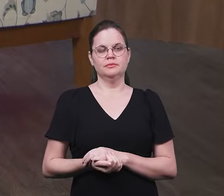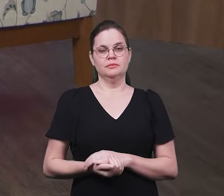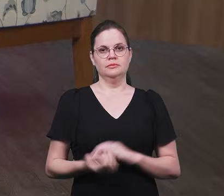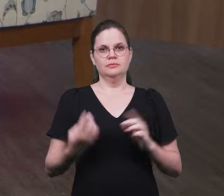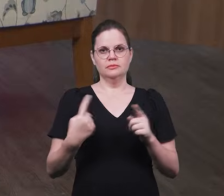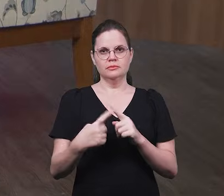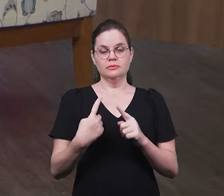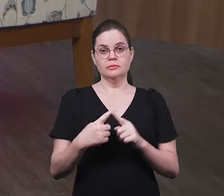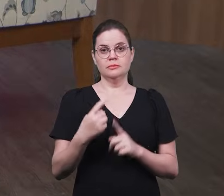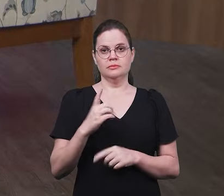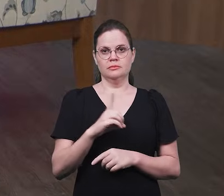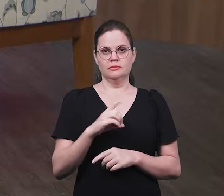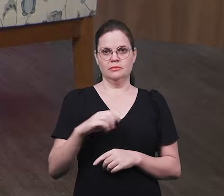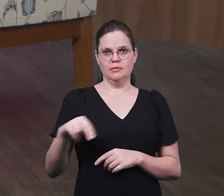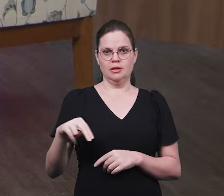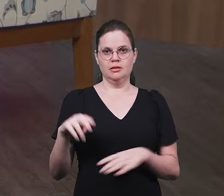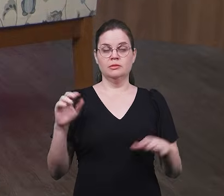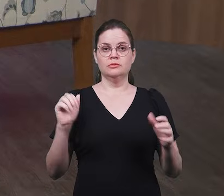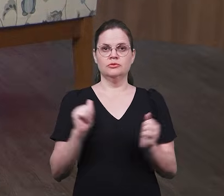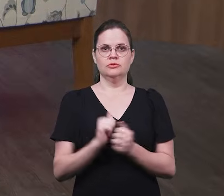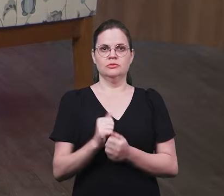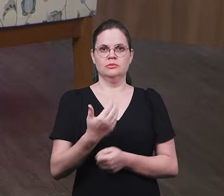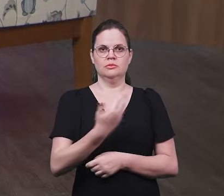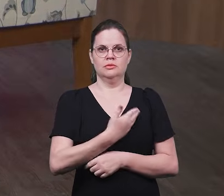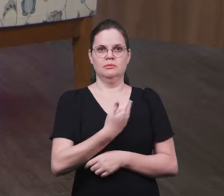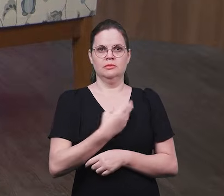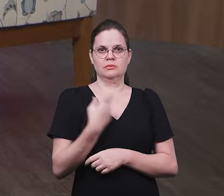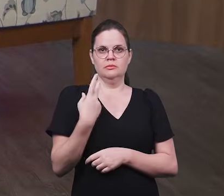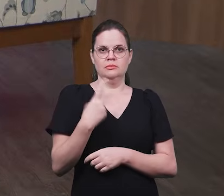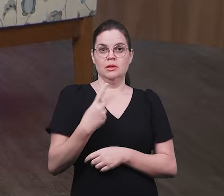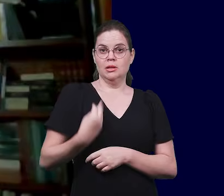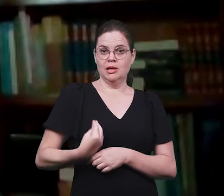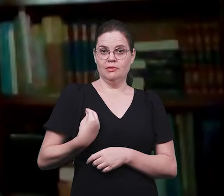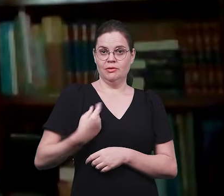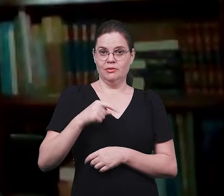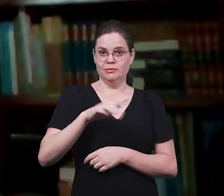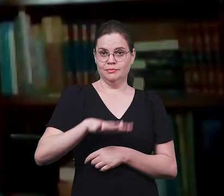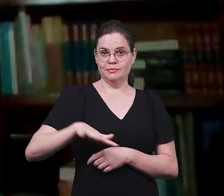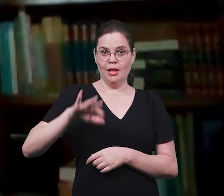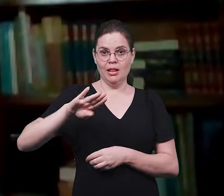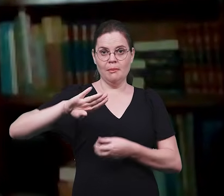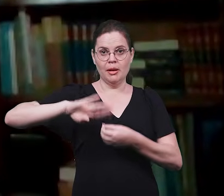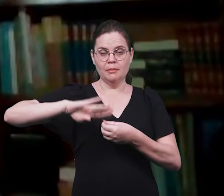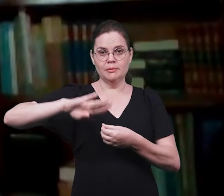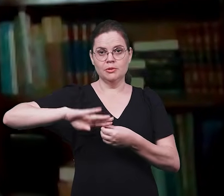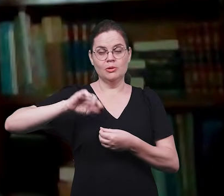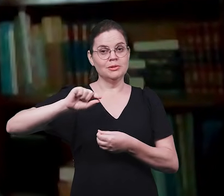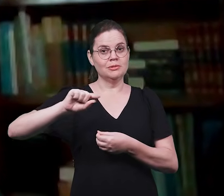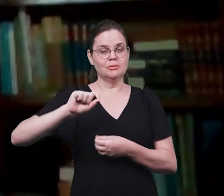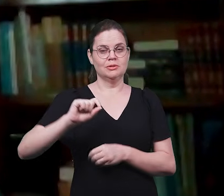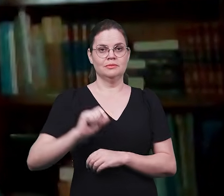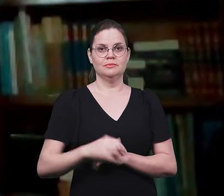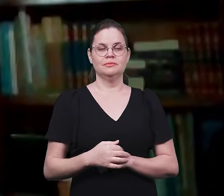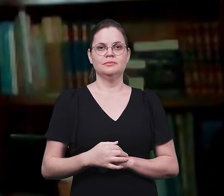A questão que Daniel e seus amigos estavam vivendo era uma